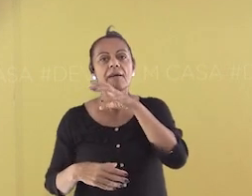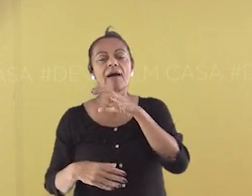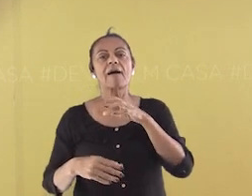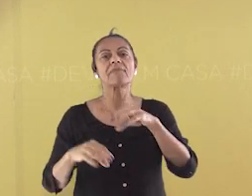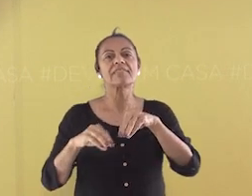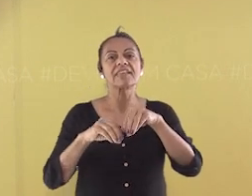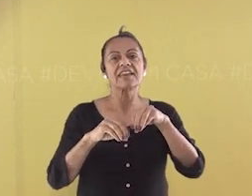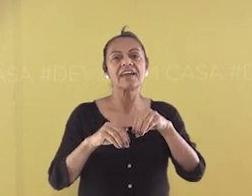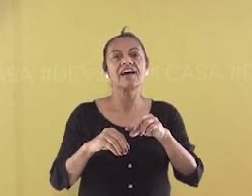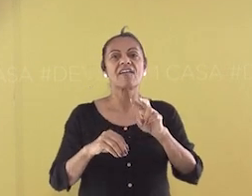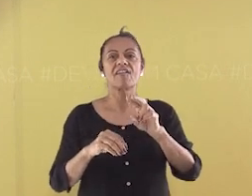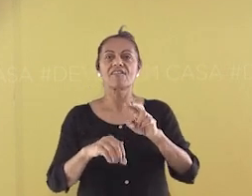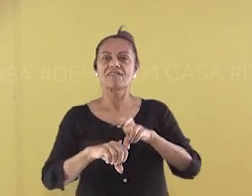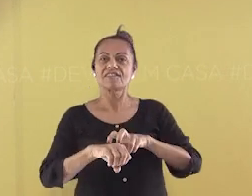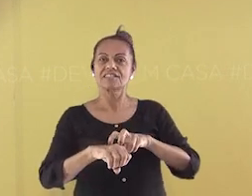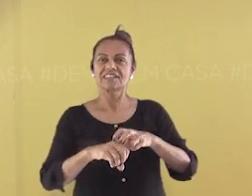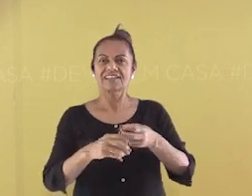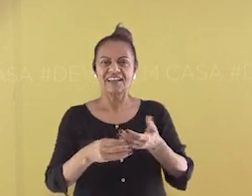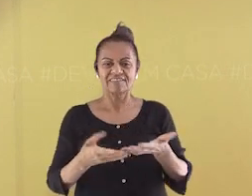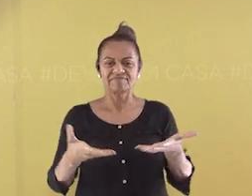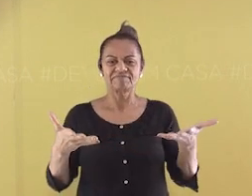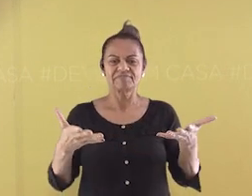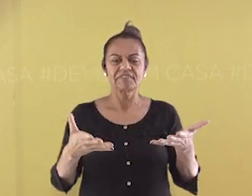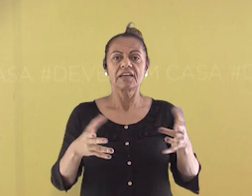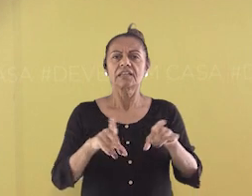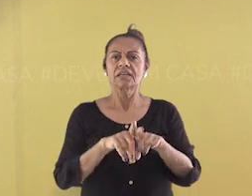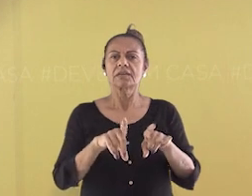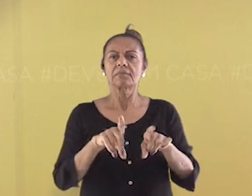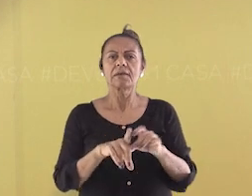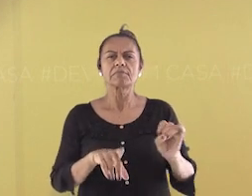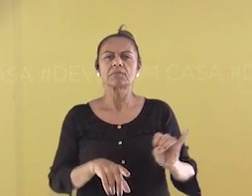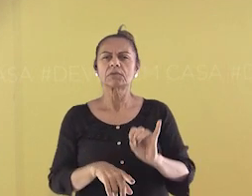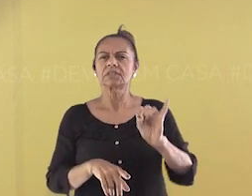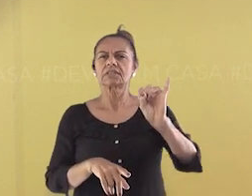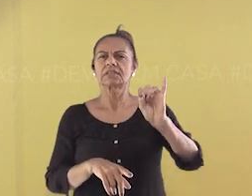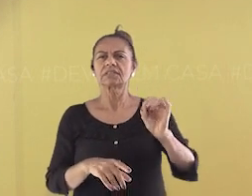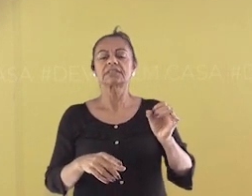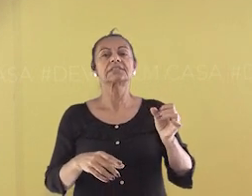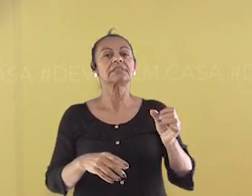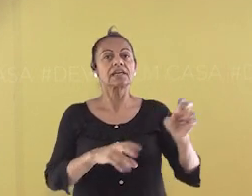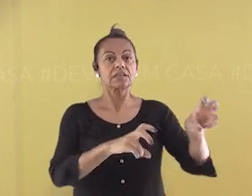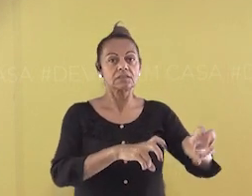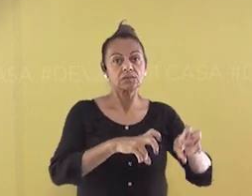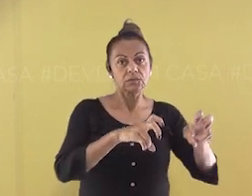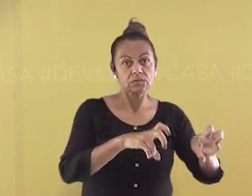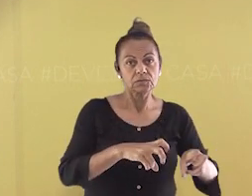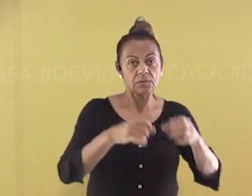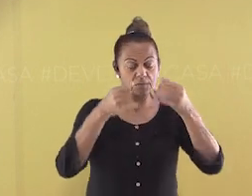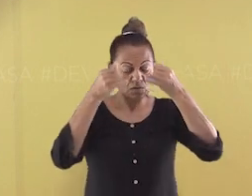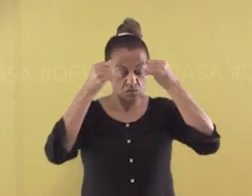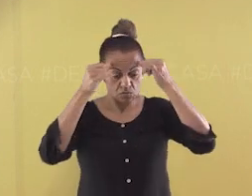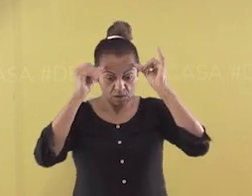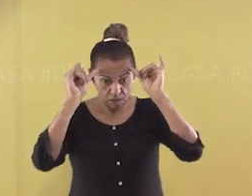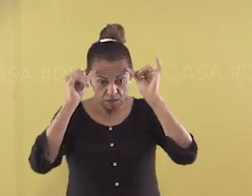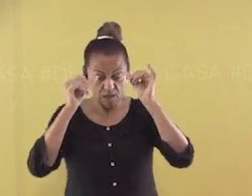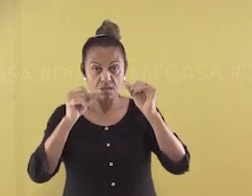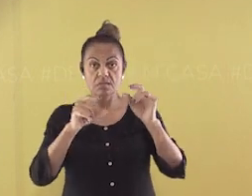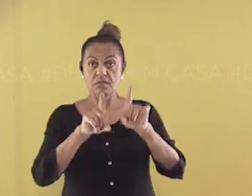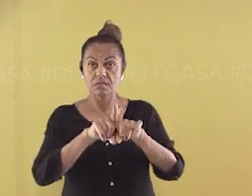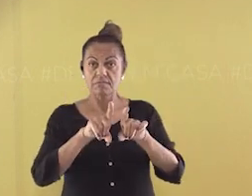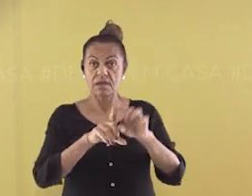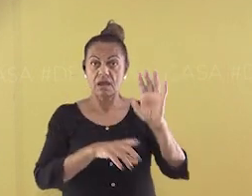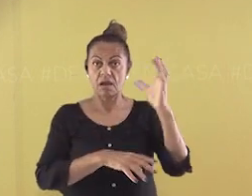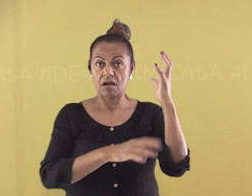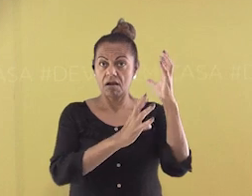e o processo de industrialização, da importância da agricultura, pecuária e do extrativismo, do perigo